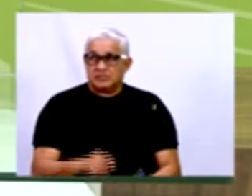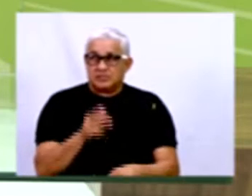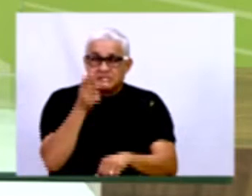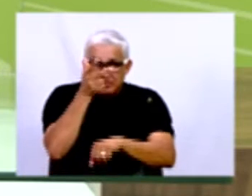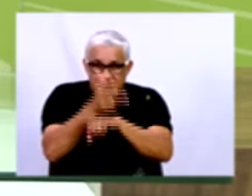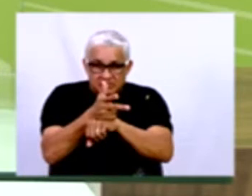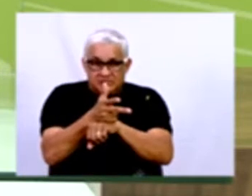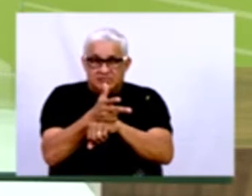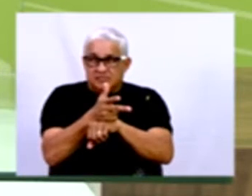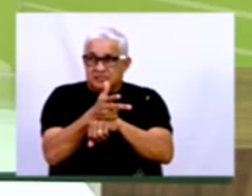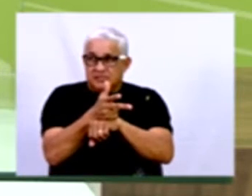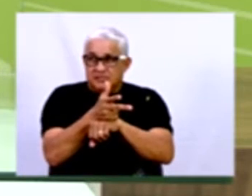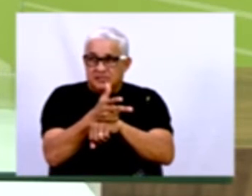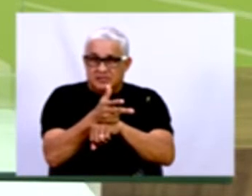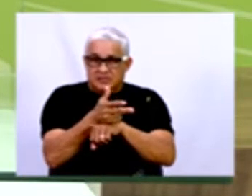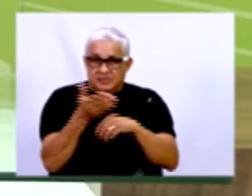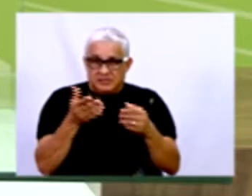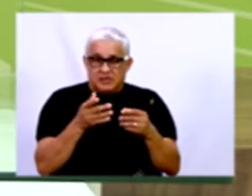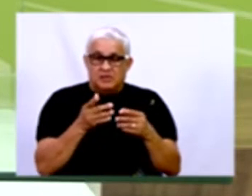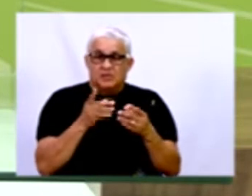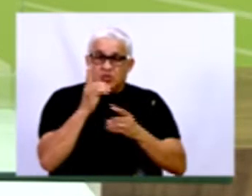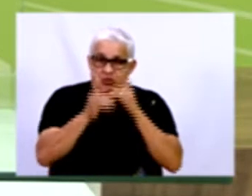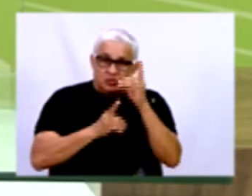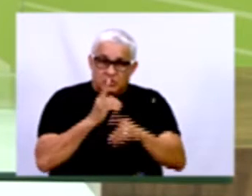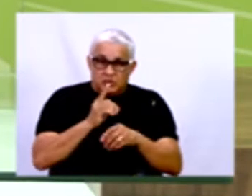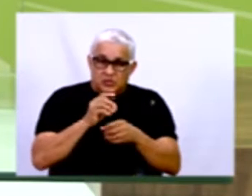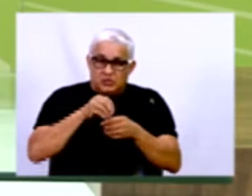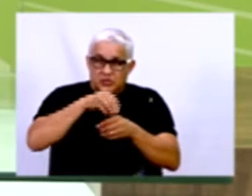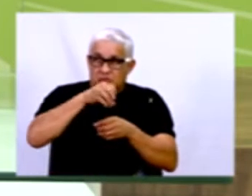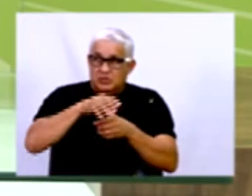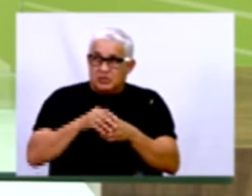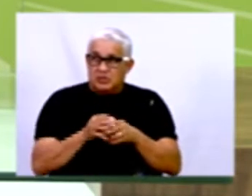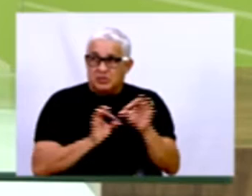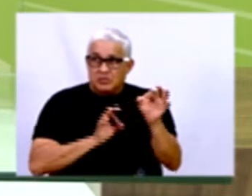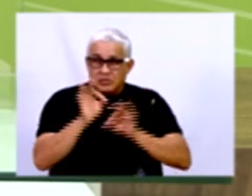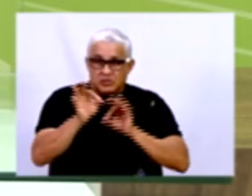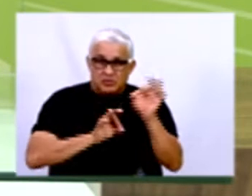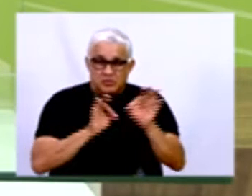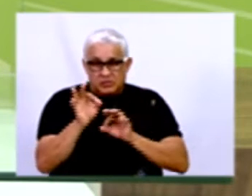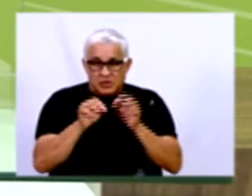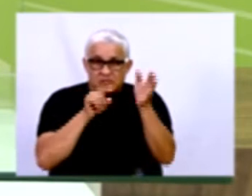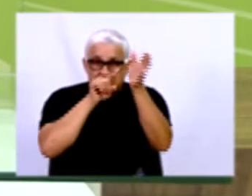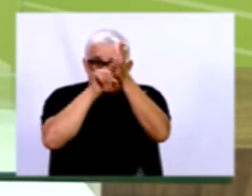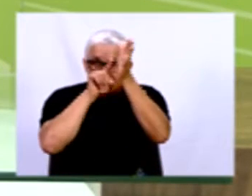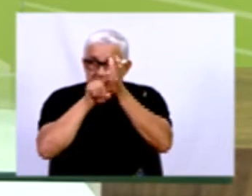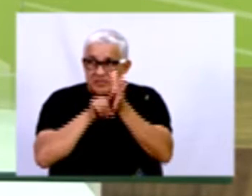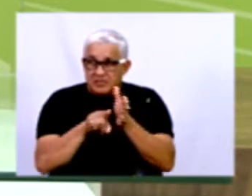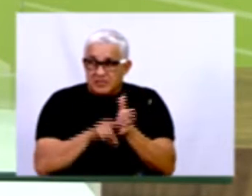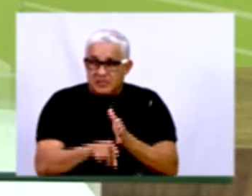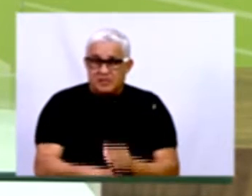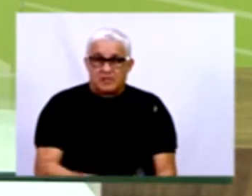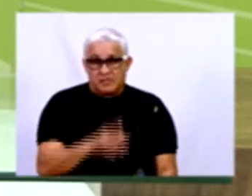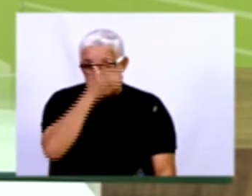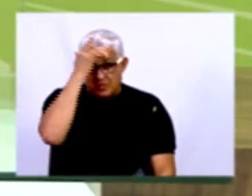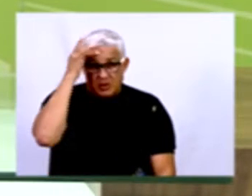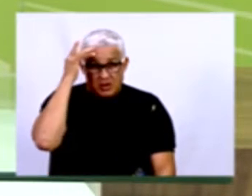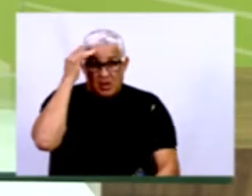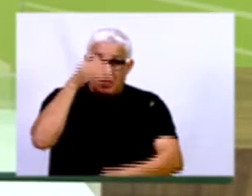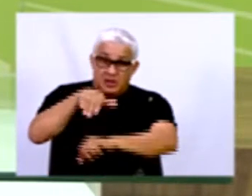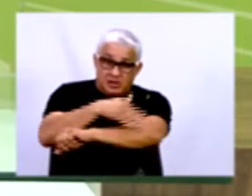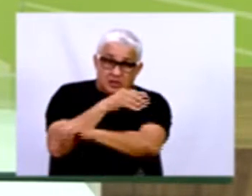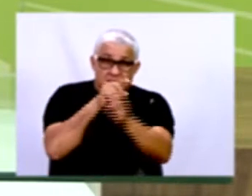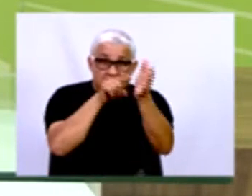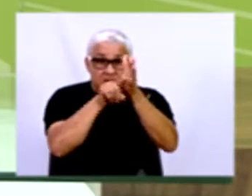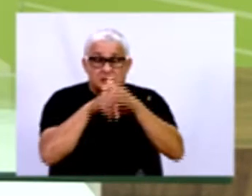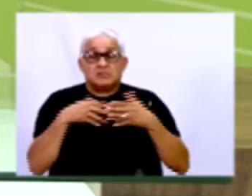Então, para dinamizar o nosso conteúdo, eu e o professor João elaboramos assim uma enquete. A gente foi perguntar às pessoas na rua,